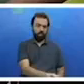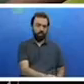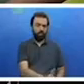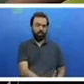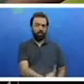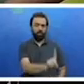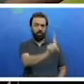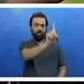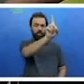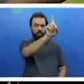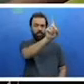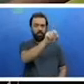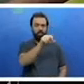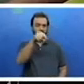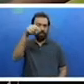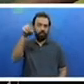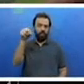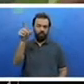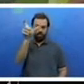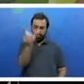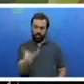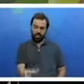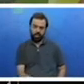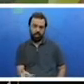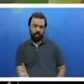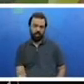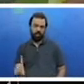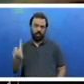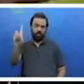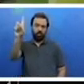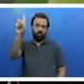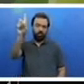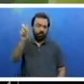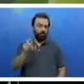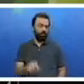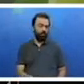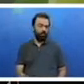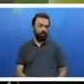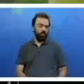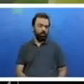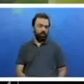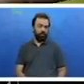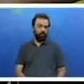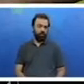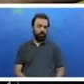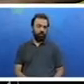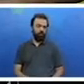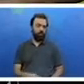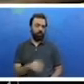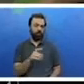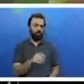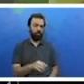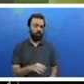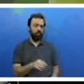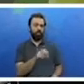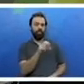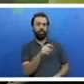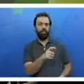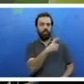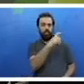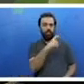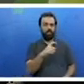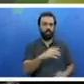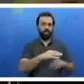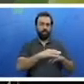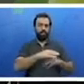certo? Ou seja, observa isso. Se uma está aumentando e a outra está aumentando também, ela